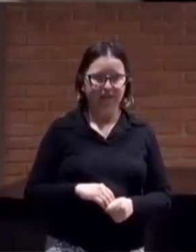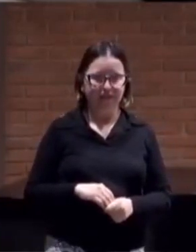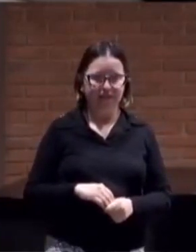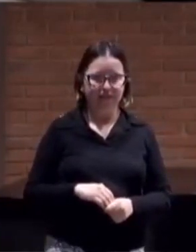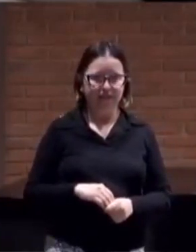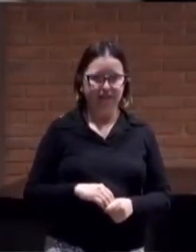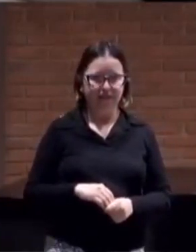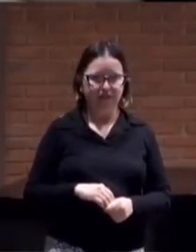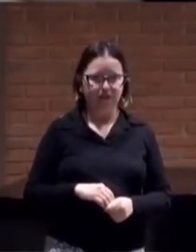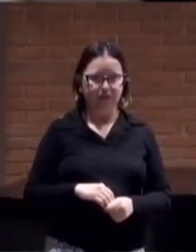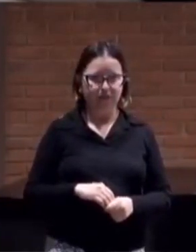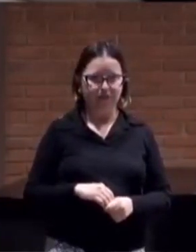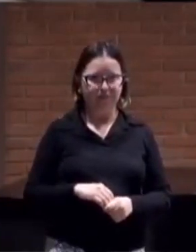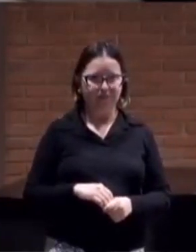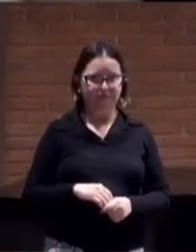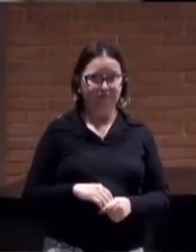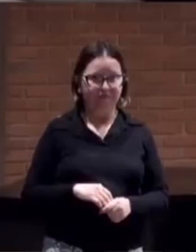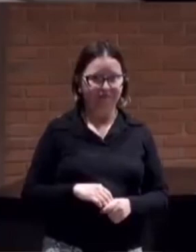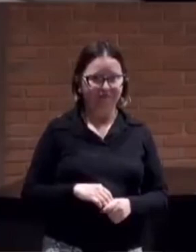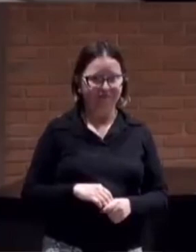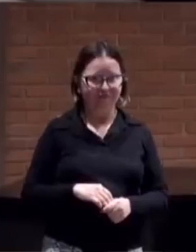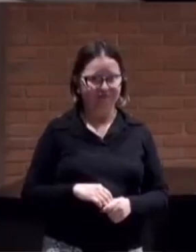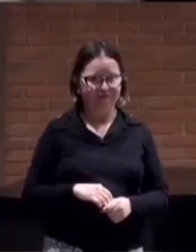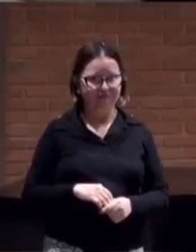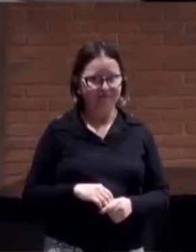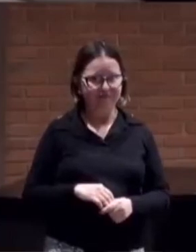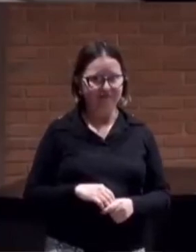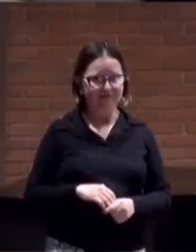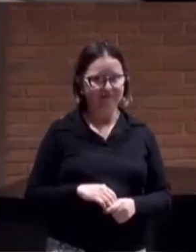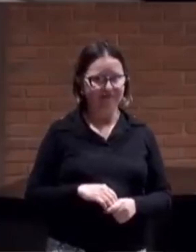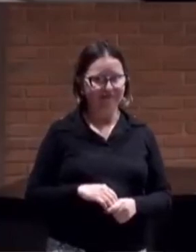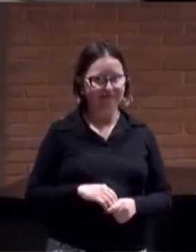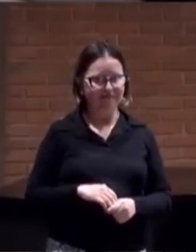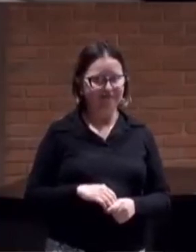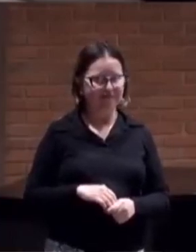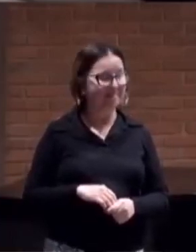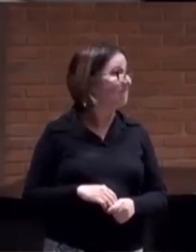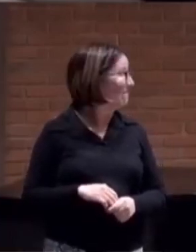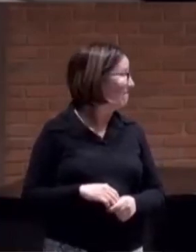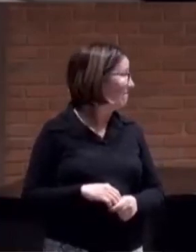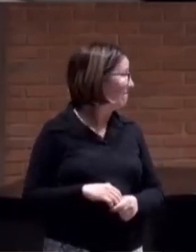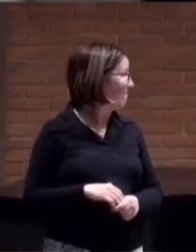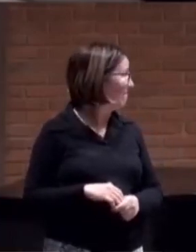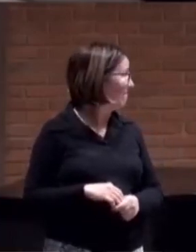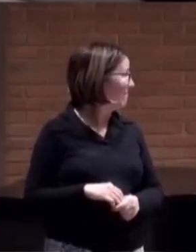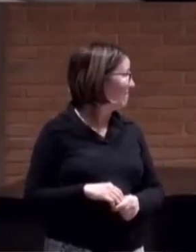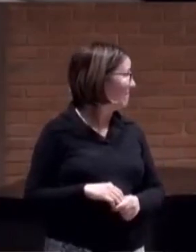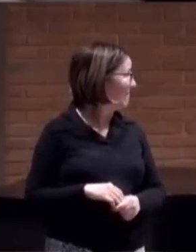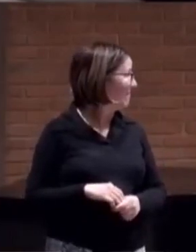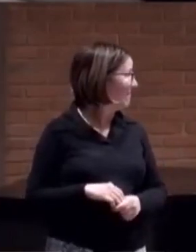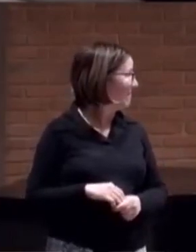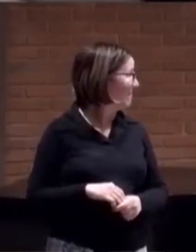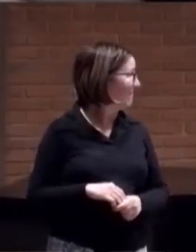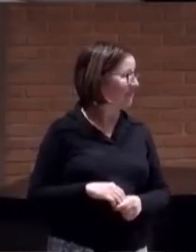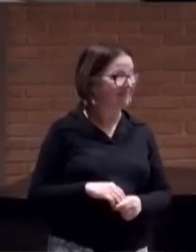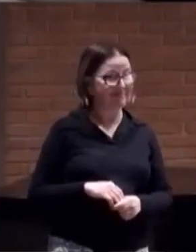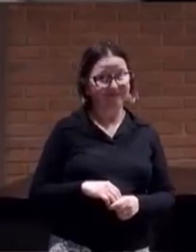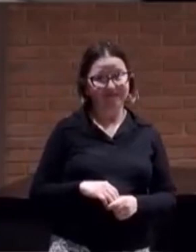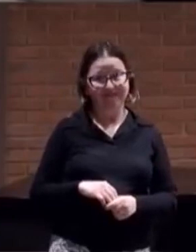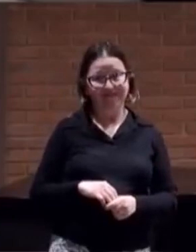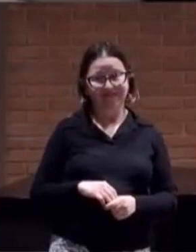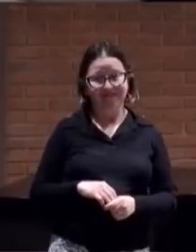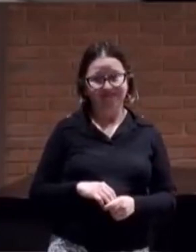na mão e aperta, um bocado sai por aqui. Por entre os dedos. Essa turma